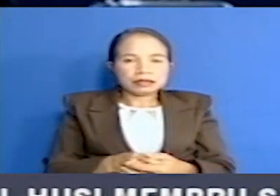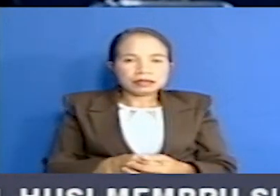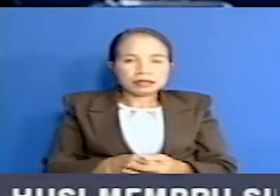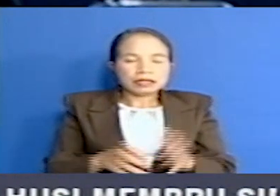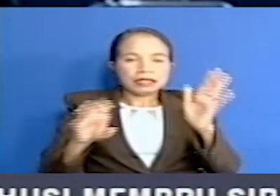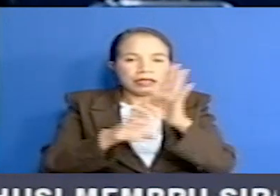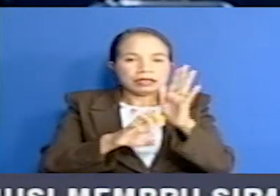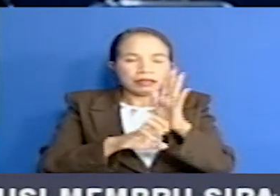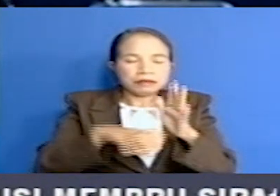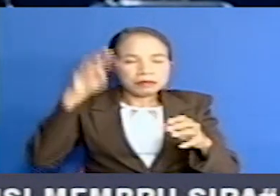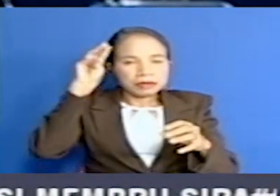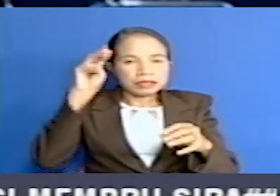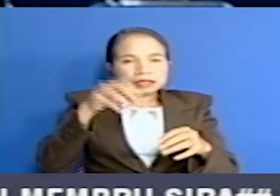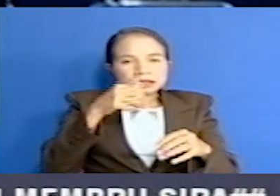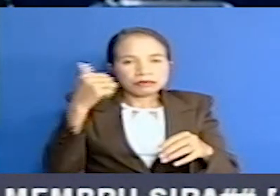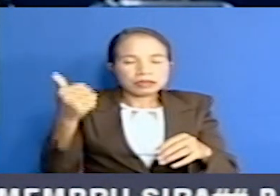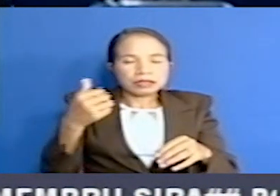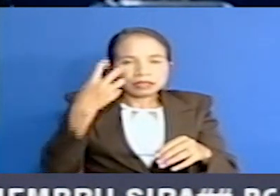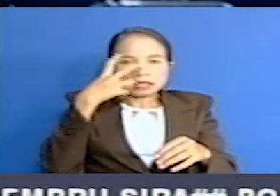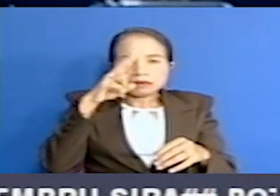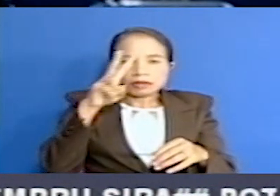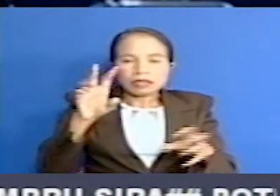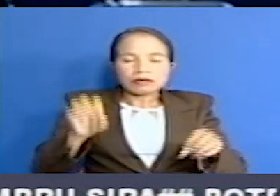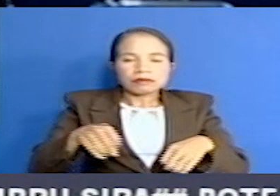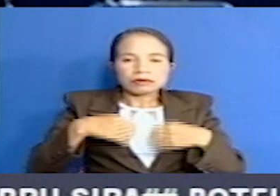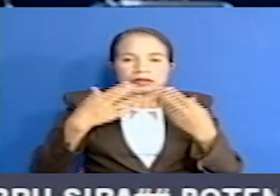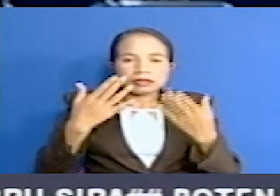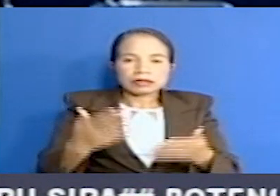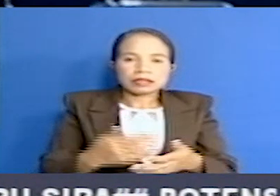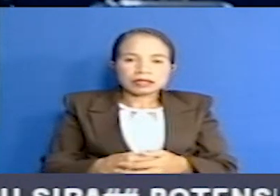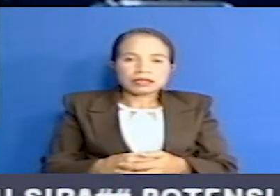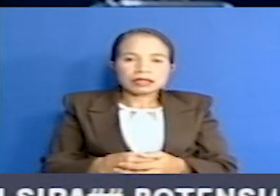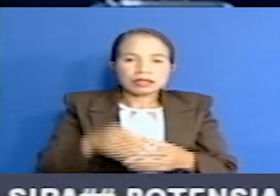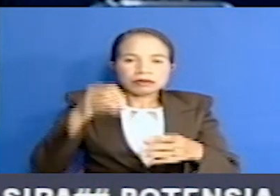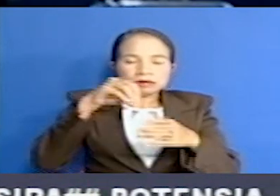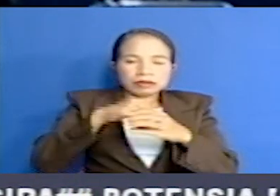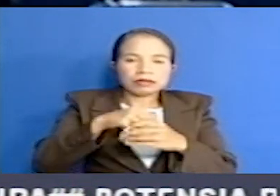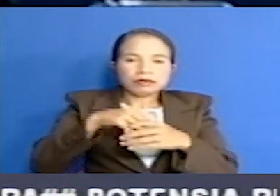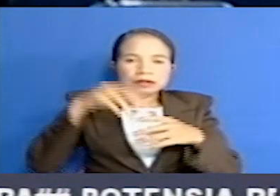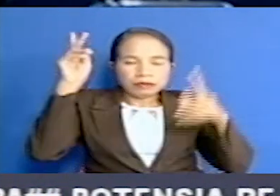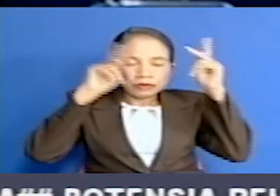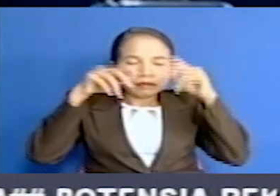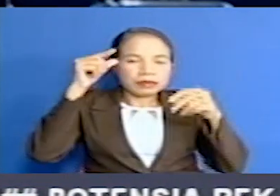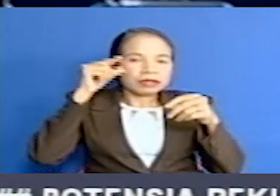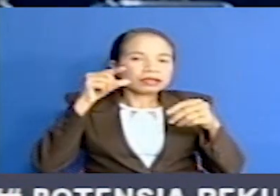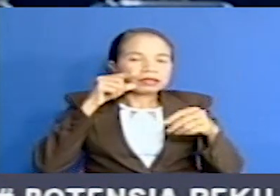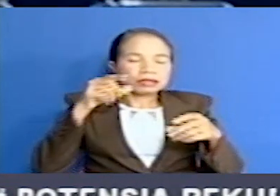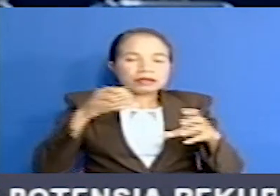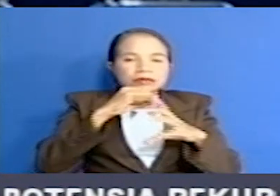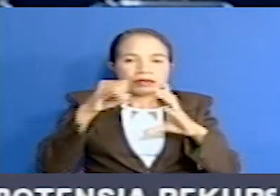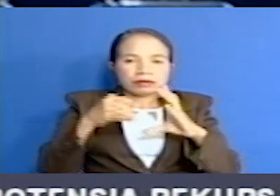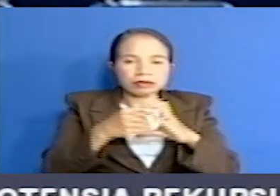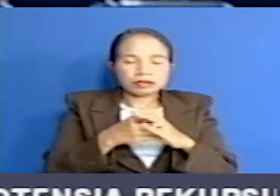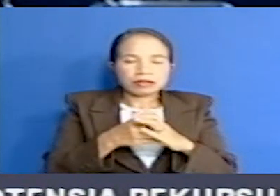exemplar para o Ministério Sercelo, que atua a Arena, o Insama, que atua integra assunto gênero, no inclusão e